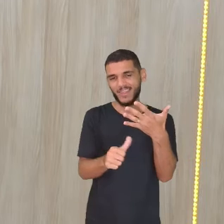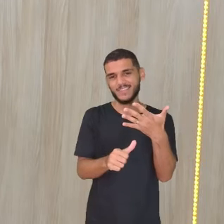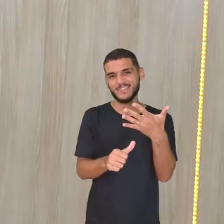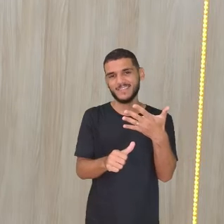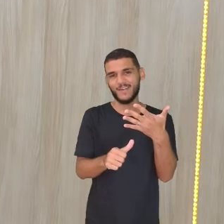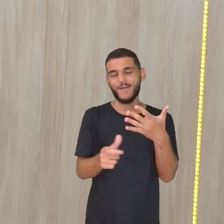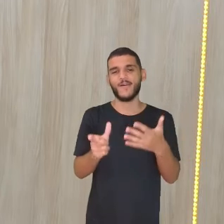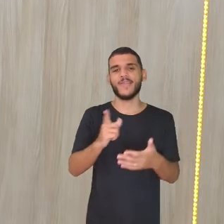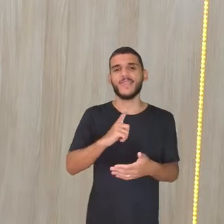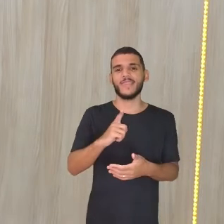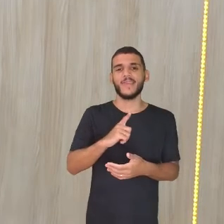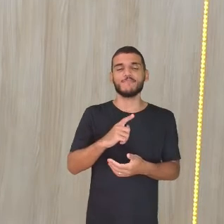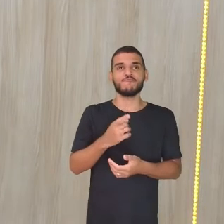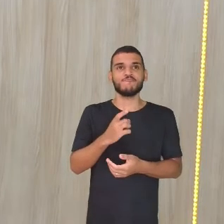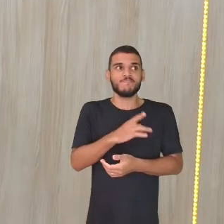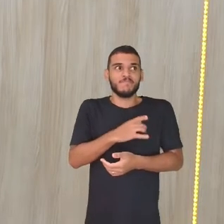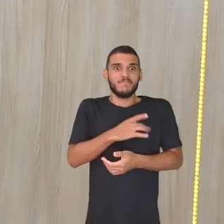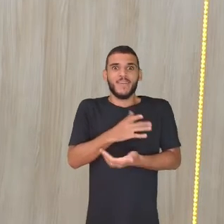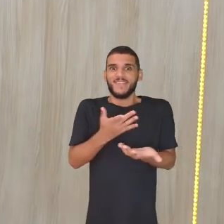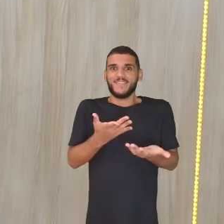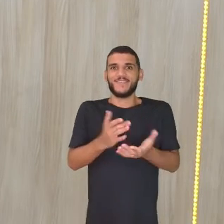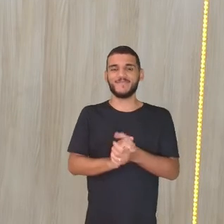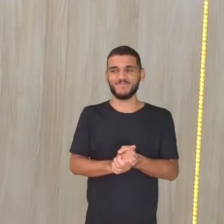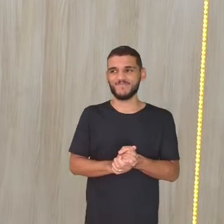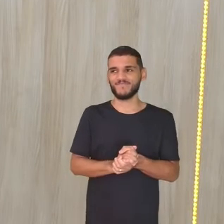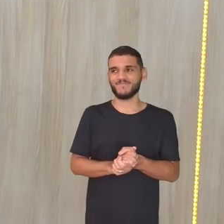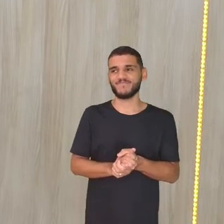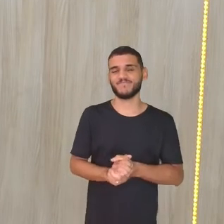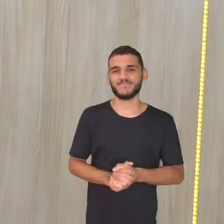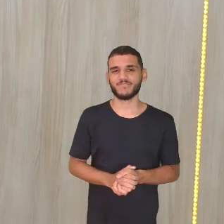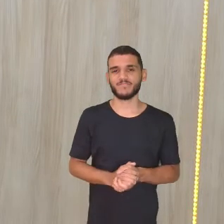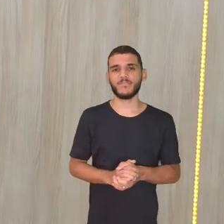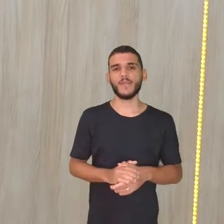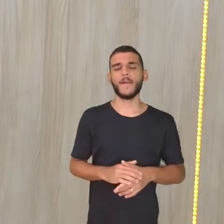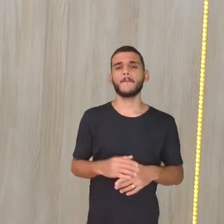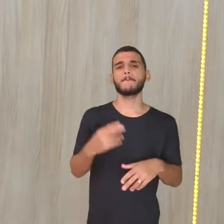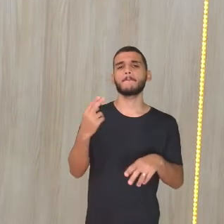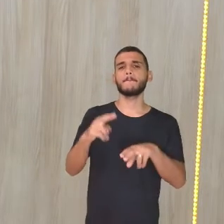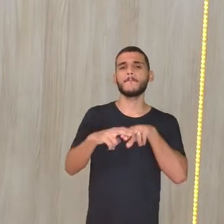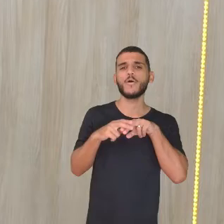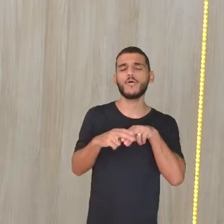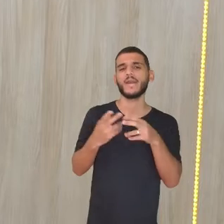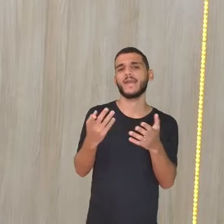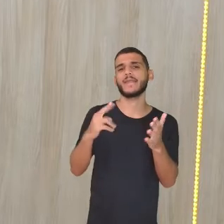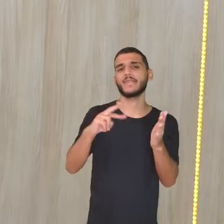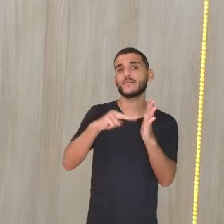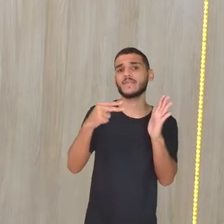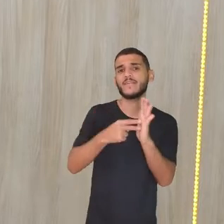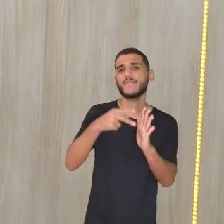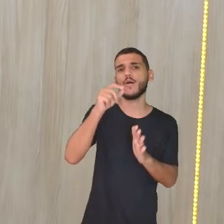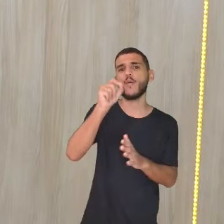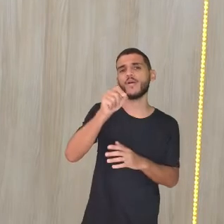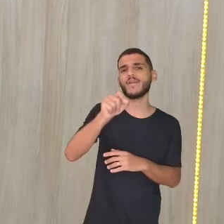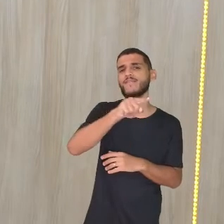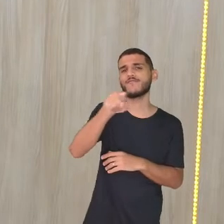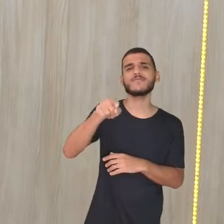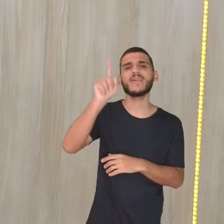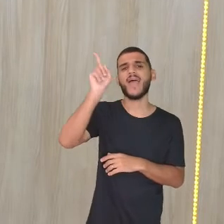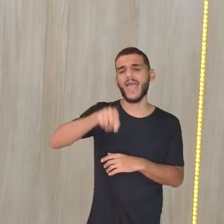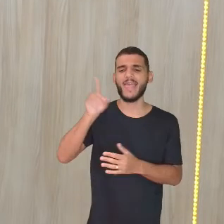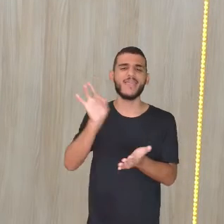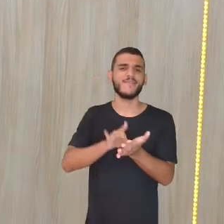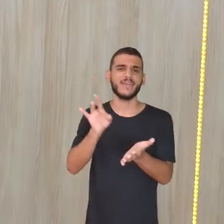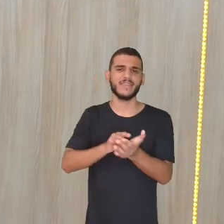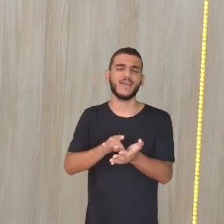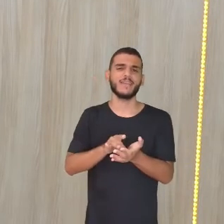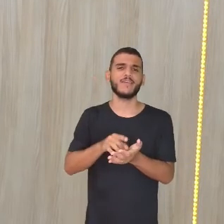um exercício mesmo. Né? Um exercício não comprova tudo que você realmente é. Não é? Vocês sabem mais. Então,